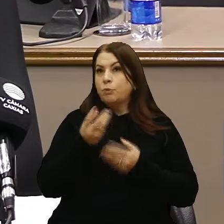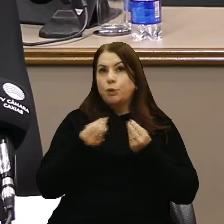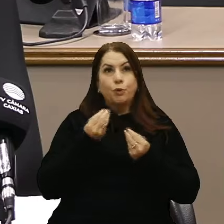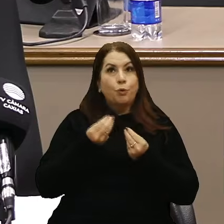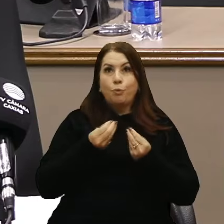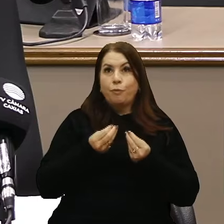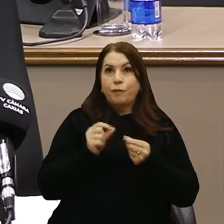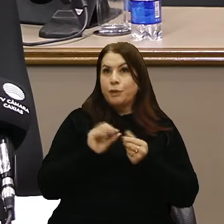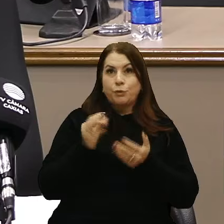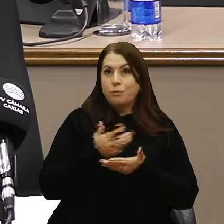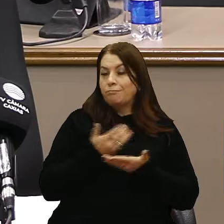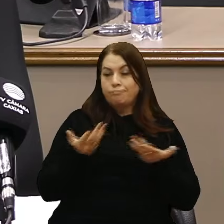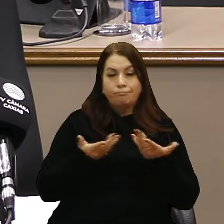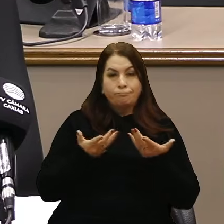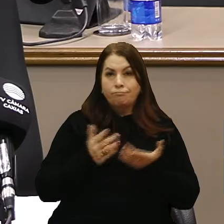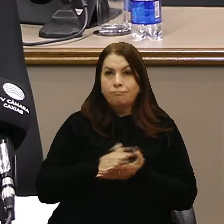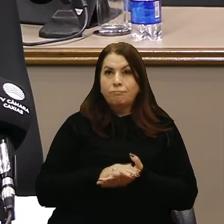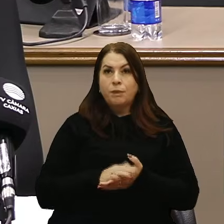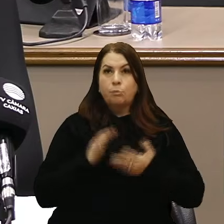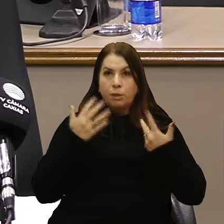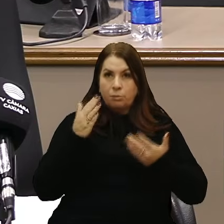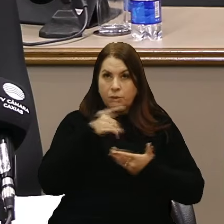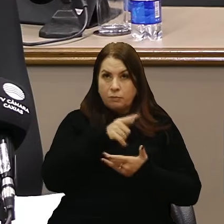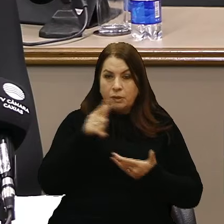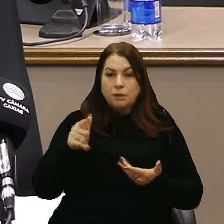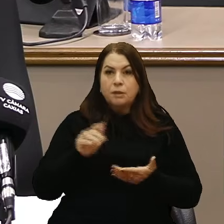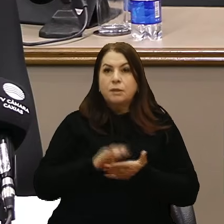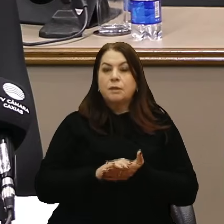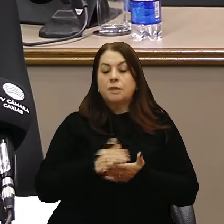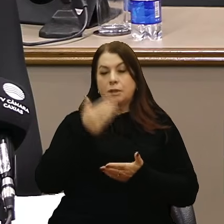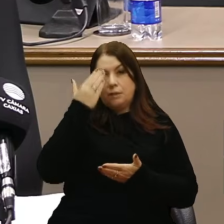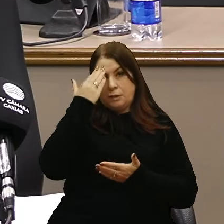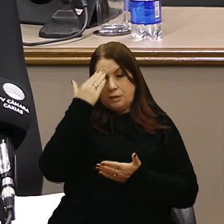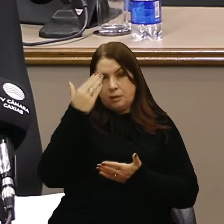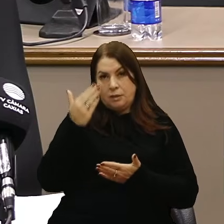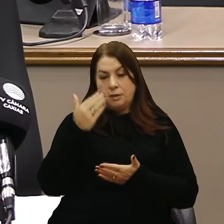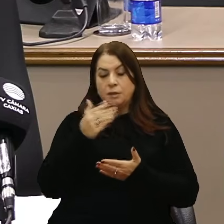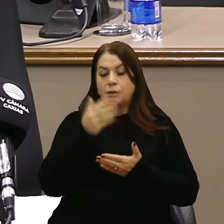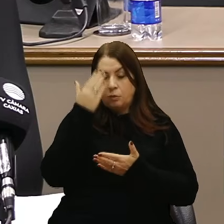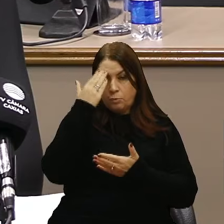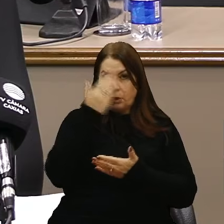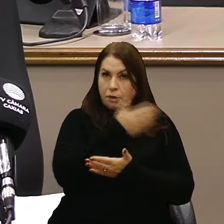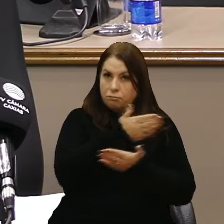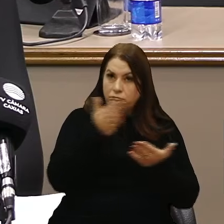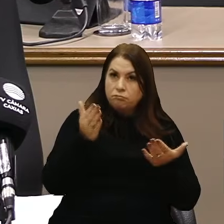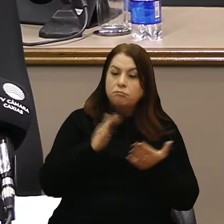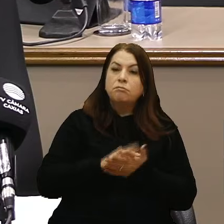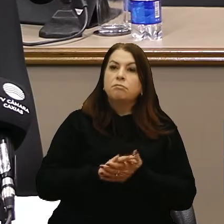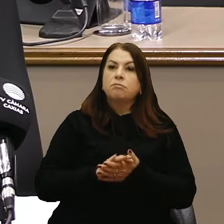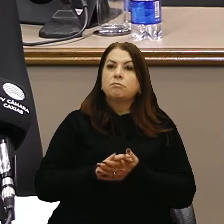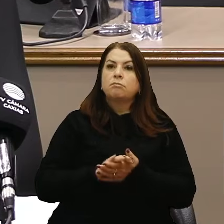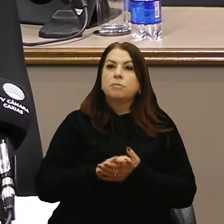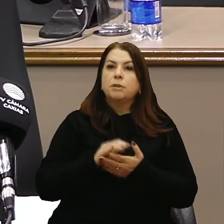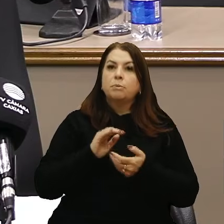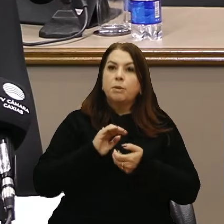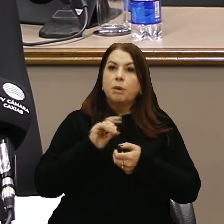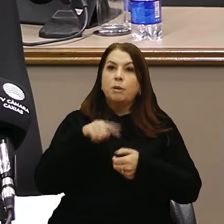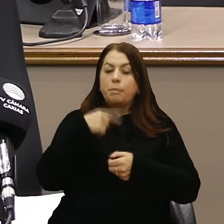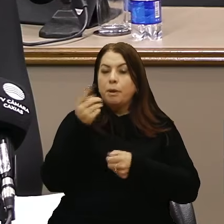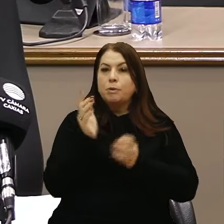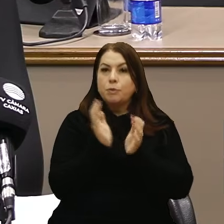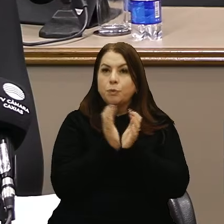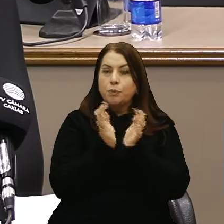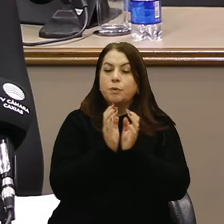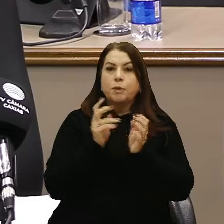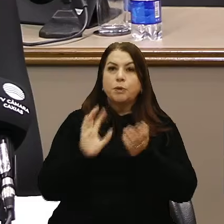conta. Não tem como dar conta. Então, parabenizar vocês e agradecer. Muito obrigado, e quero que estendam aos demais colegas